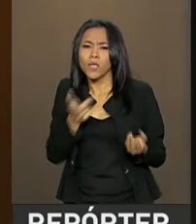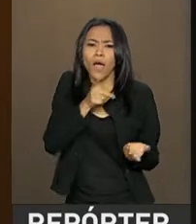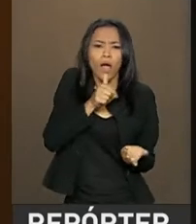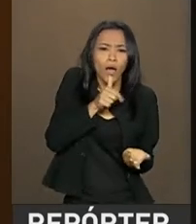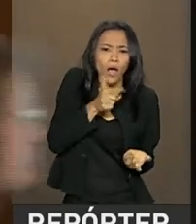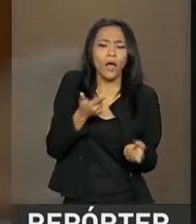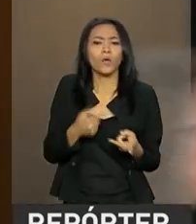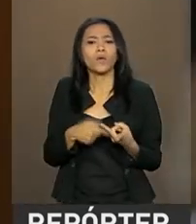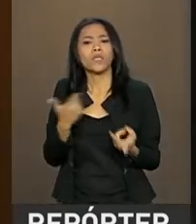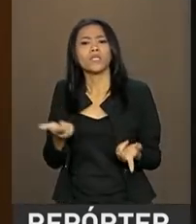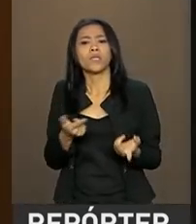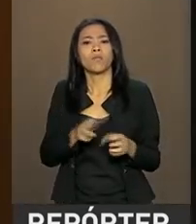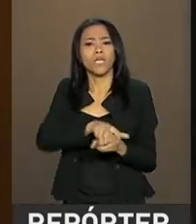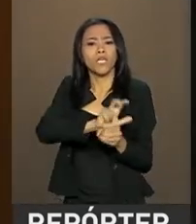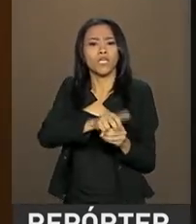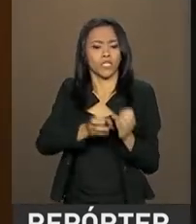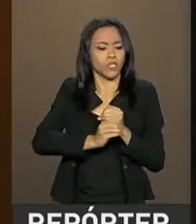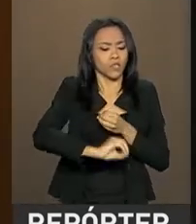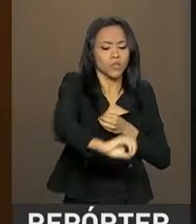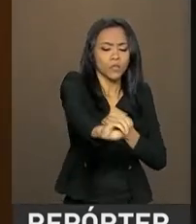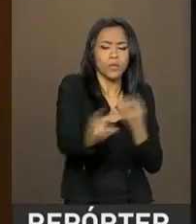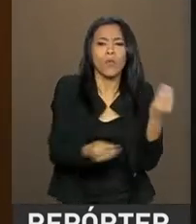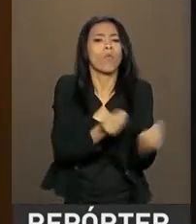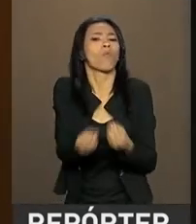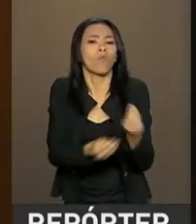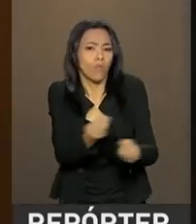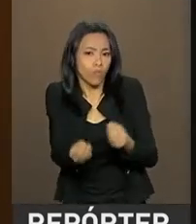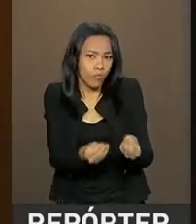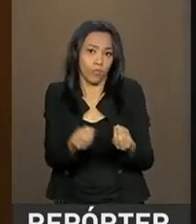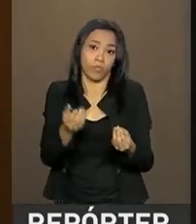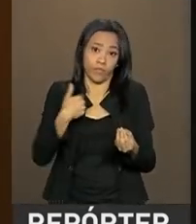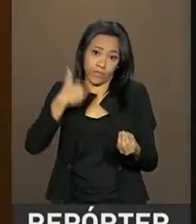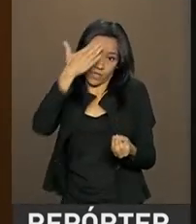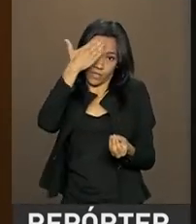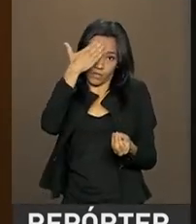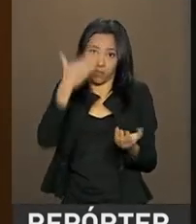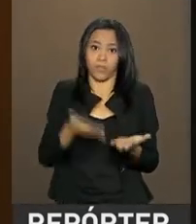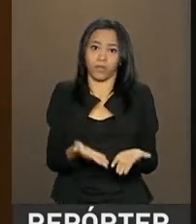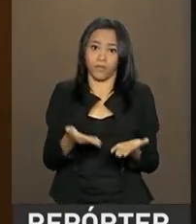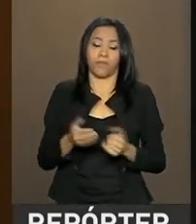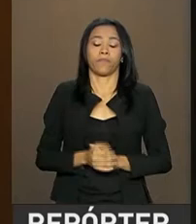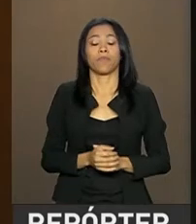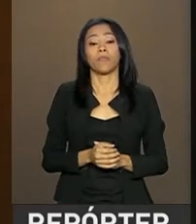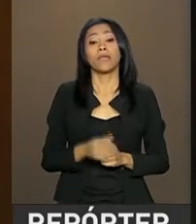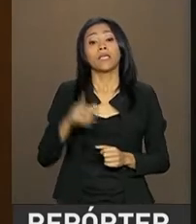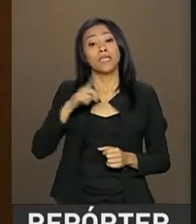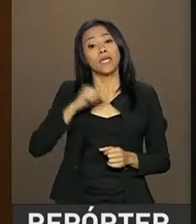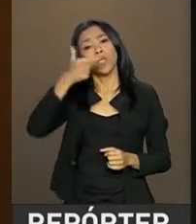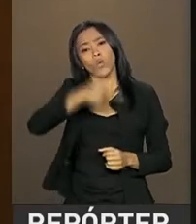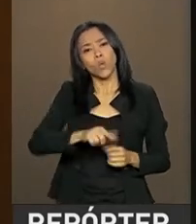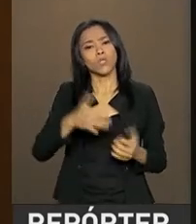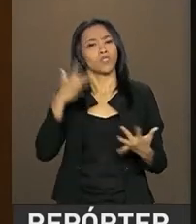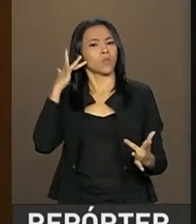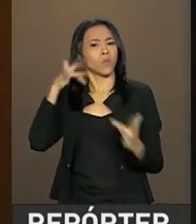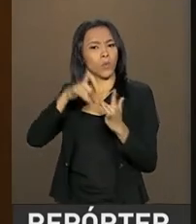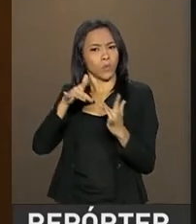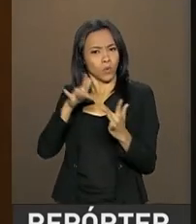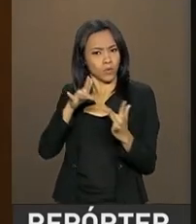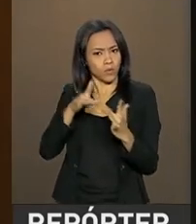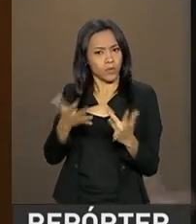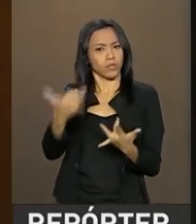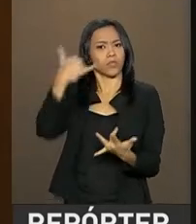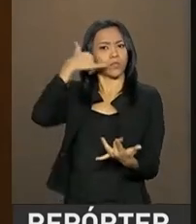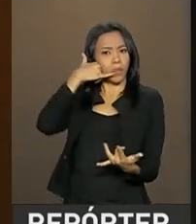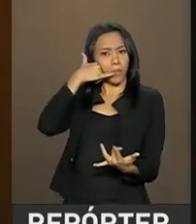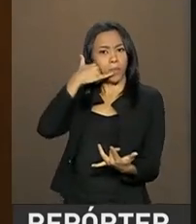de coleta de esgotos. E isso no cenário eleitoral que se avizinha é muito importante. Mas tem o Fale Conosco no aplicativo, então